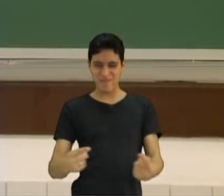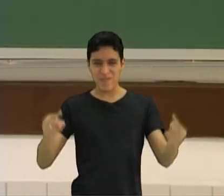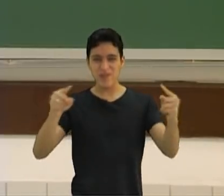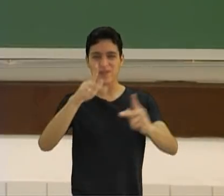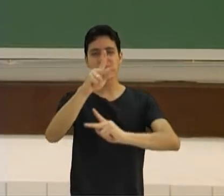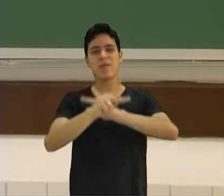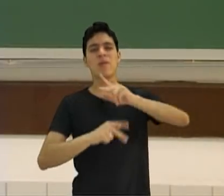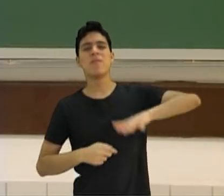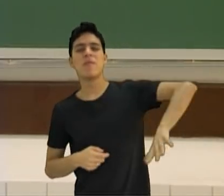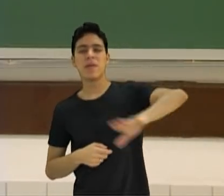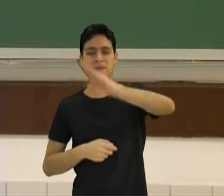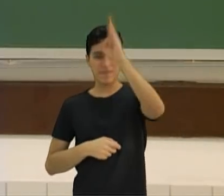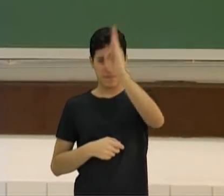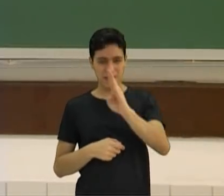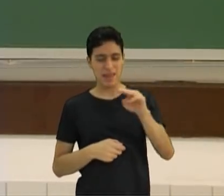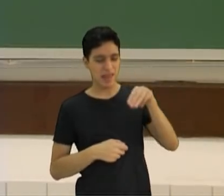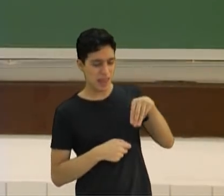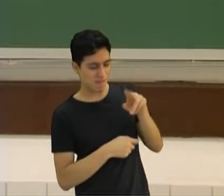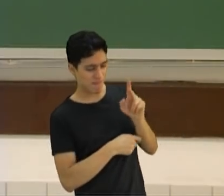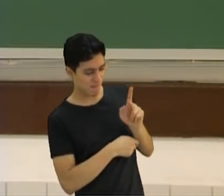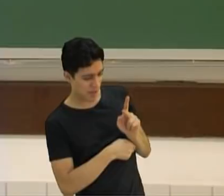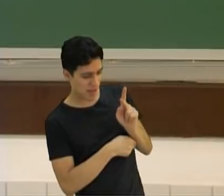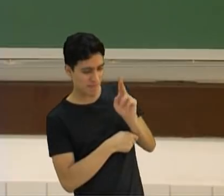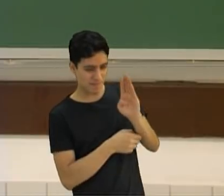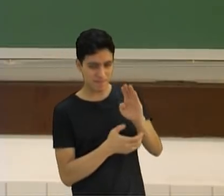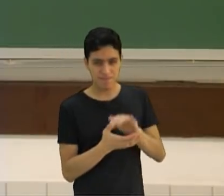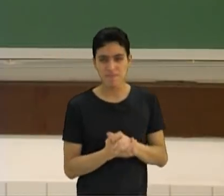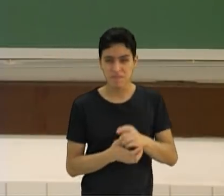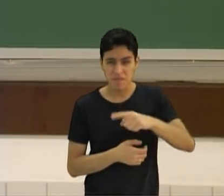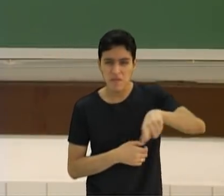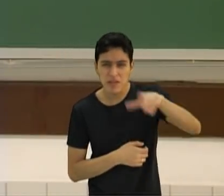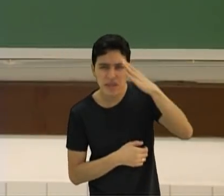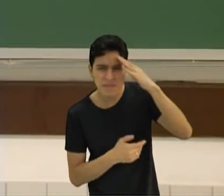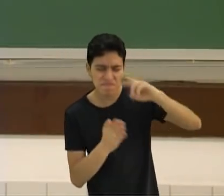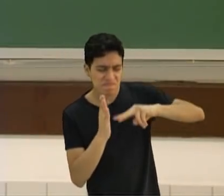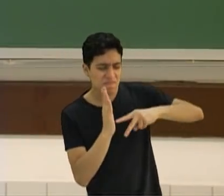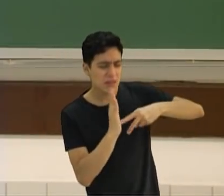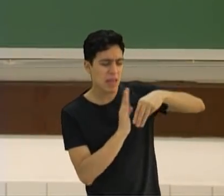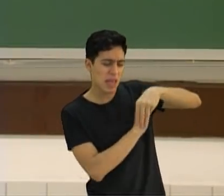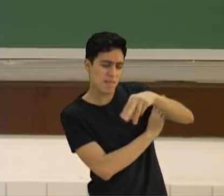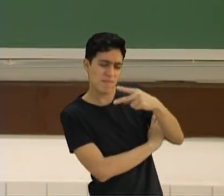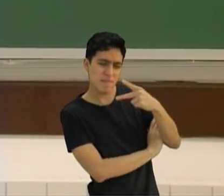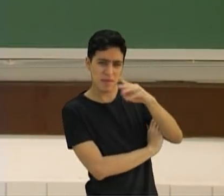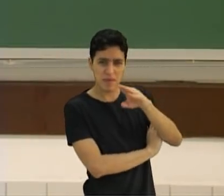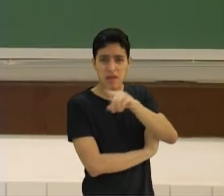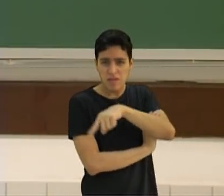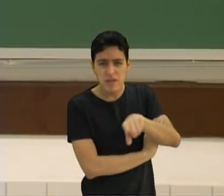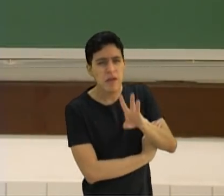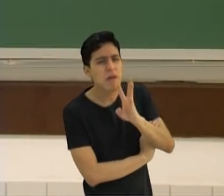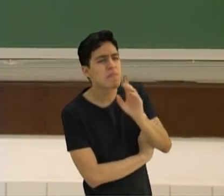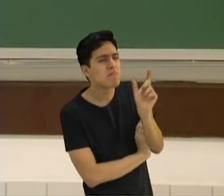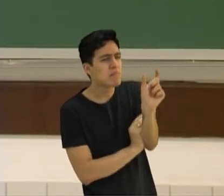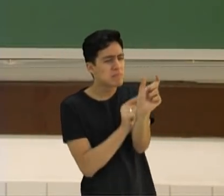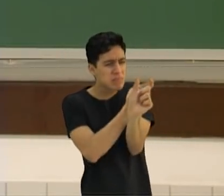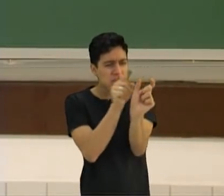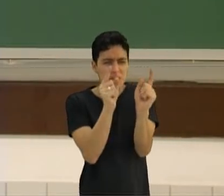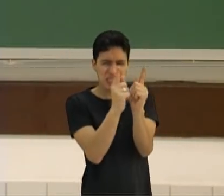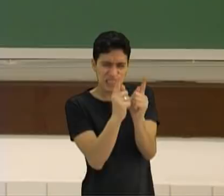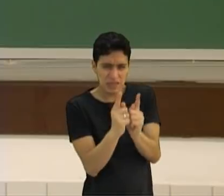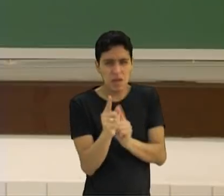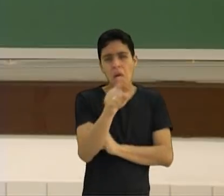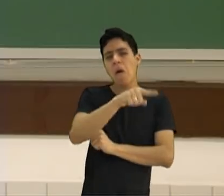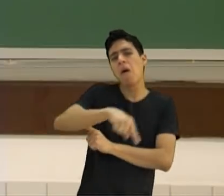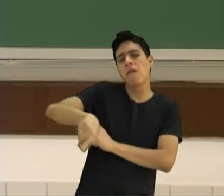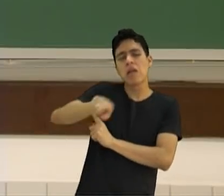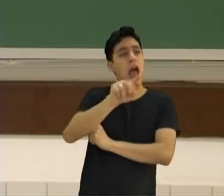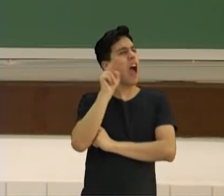popular brasileira, MPB. Você sabe o que é MPB? Já ouviu falar desse termo? Ou é uma